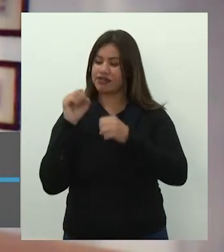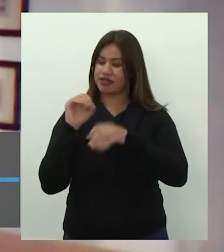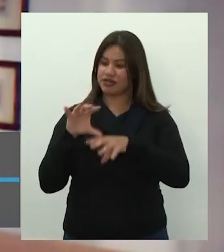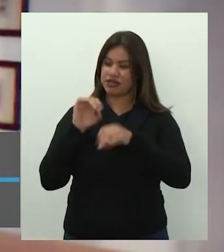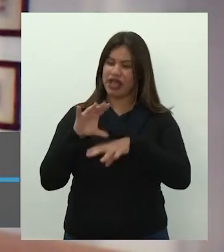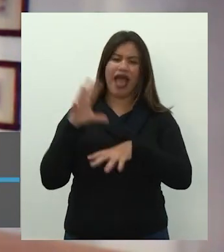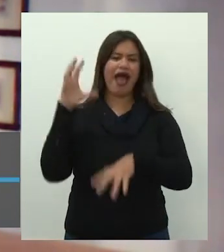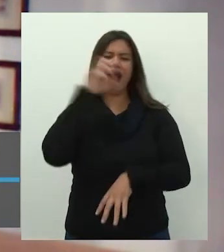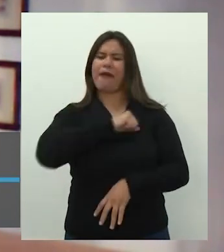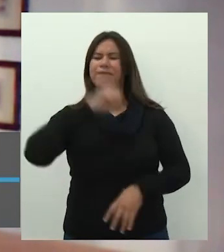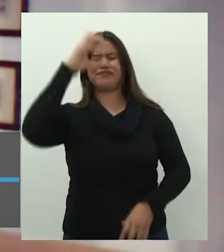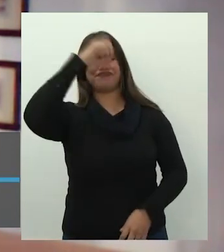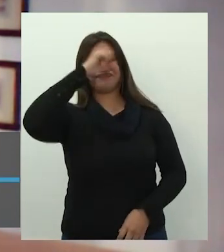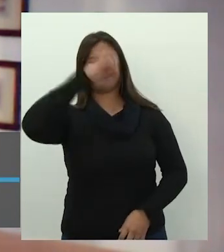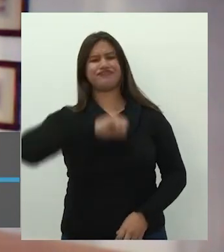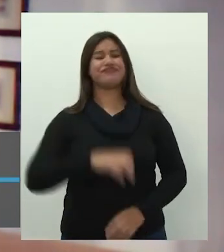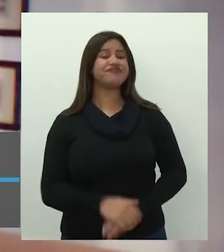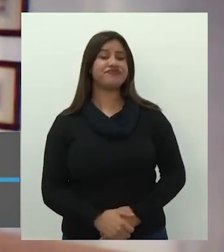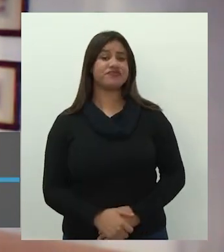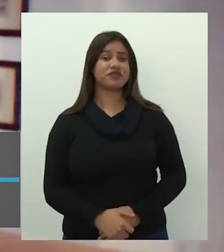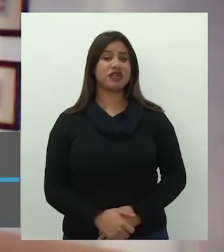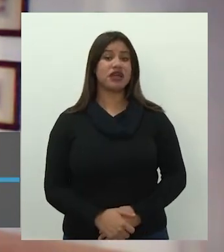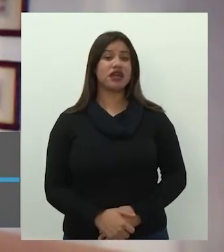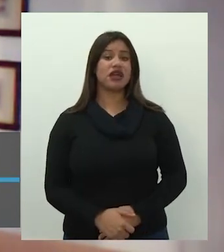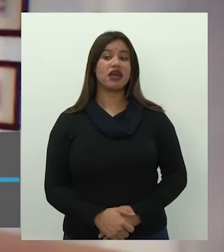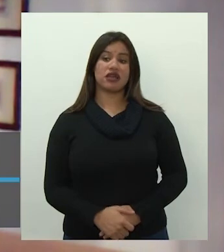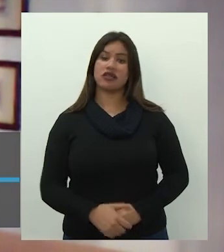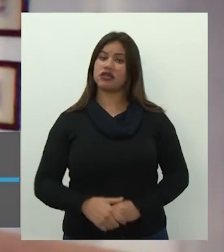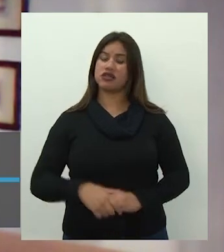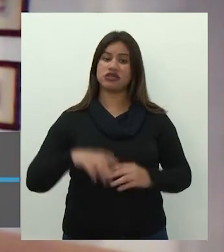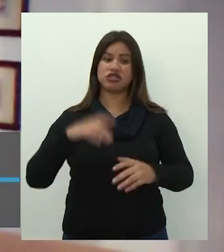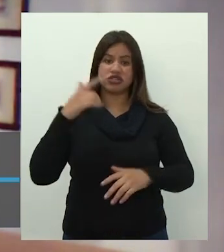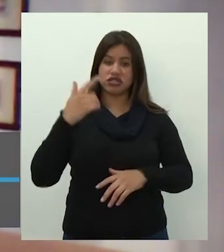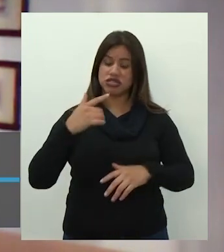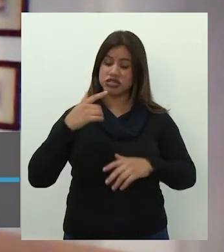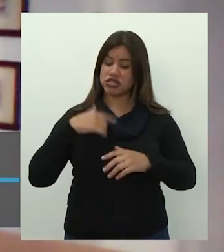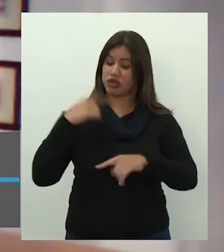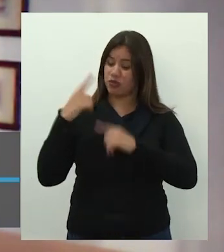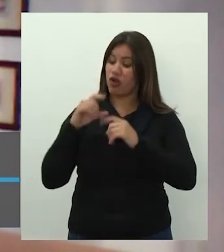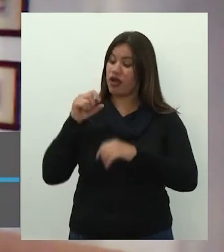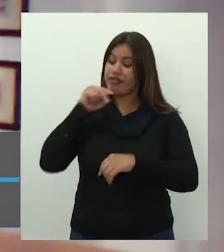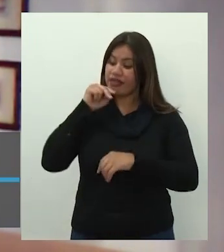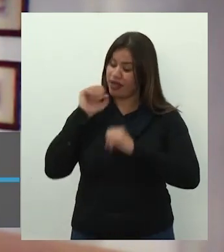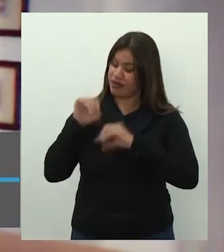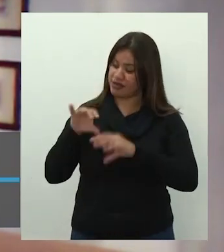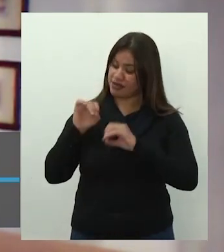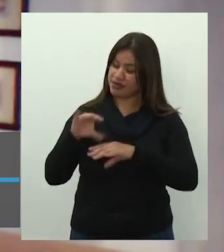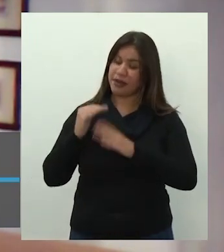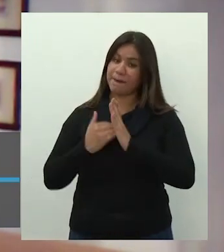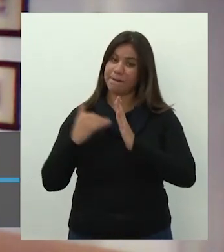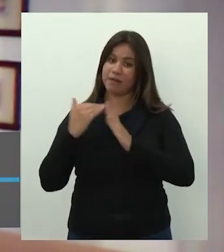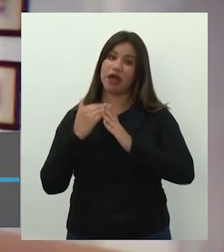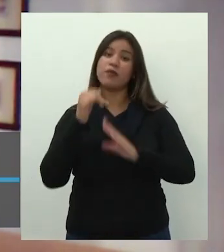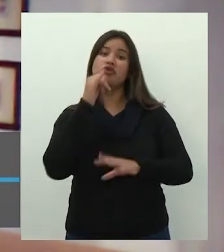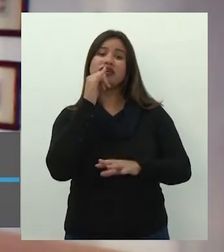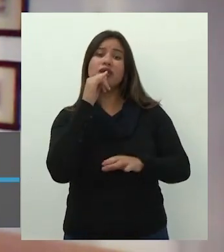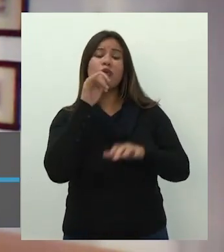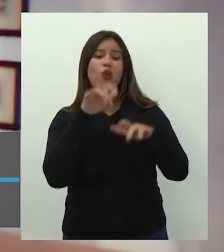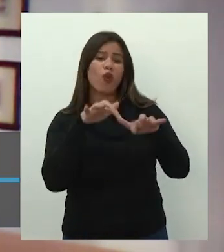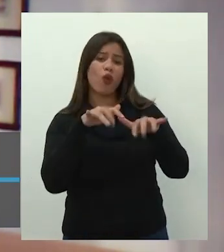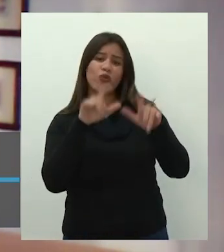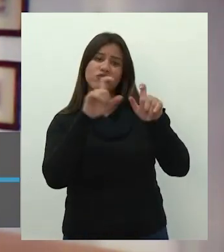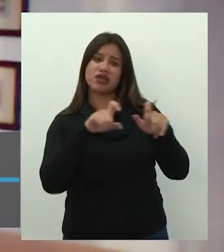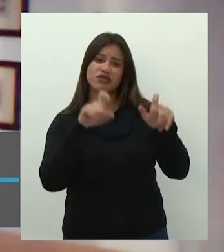tirar de letra, né? E vai ensinar mais 5 para a neta. Agora, se vier com um computador, que é